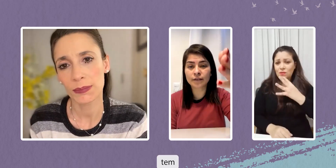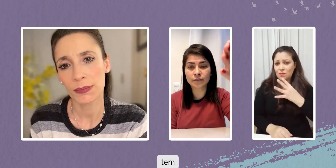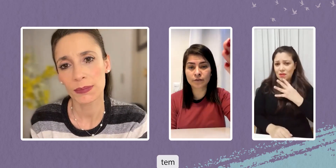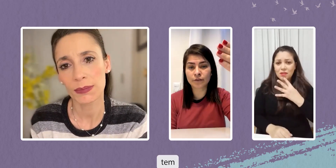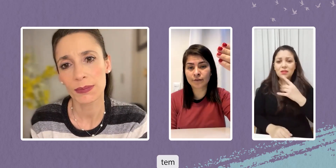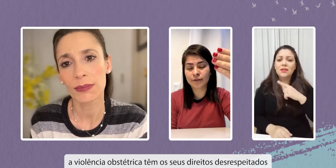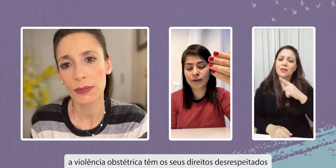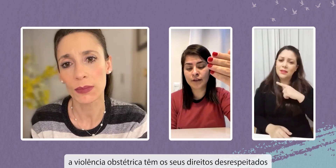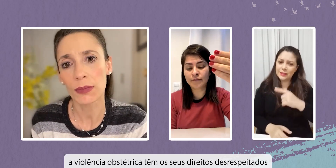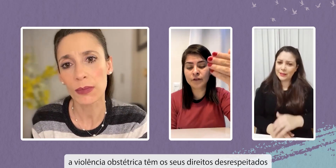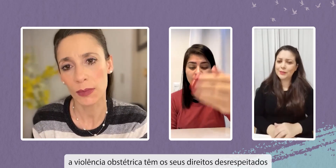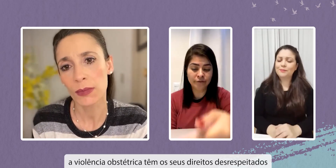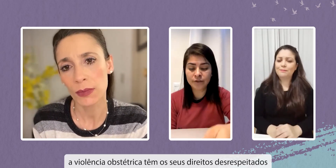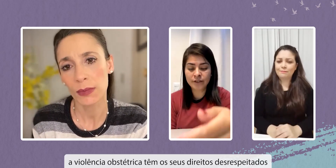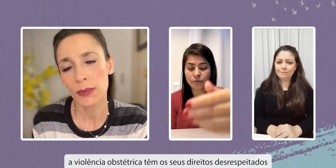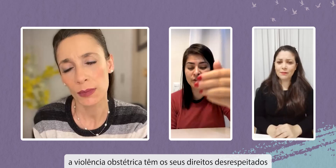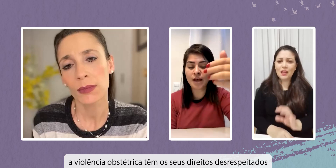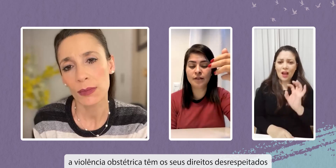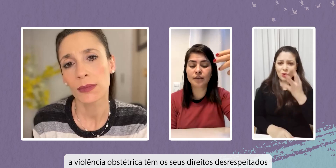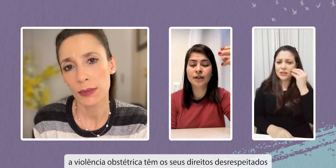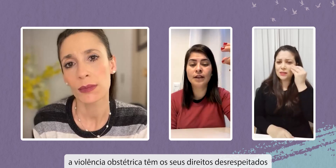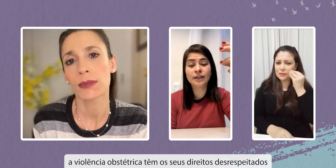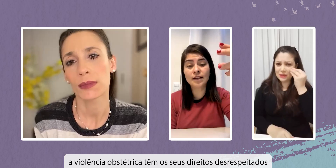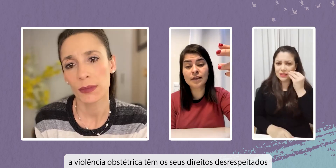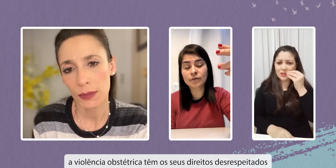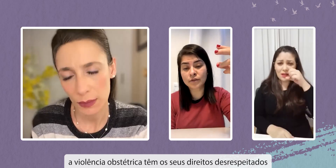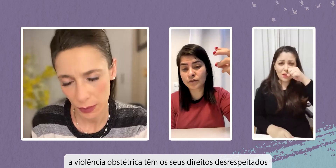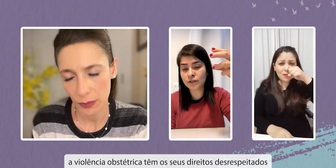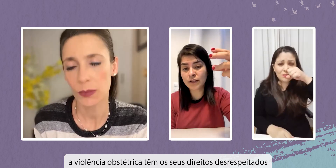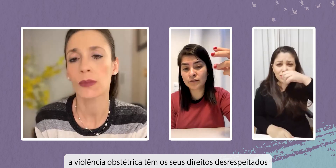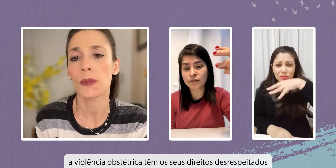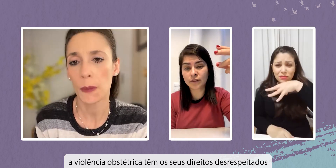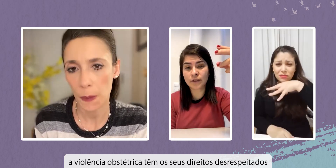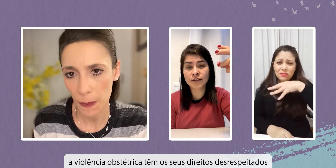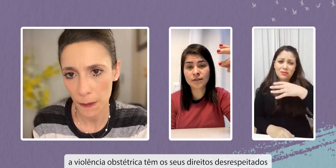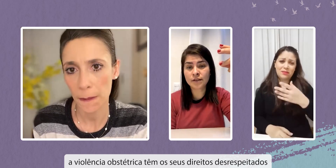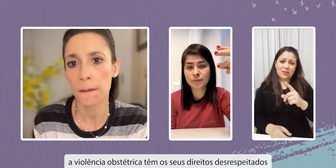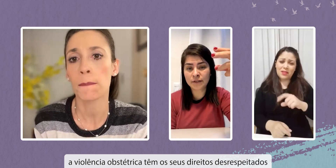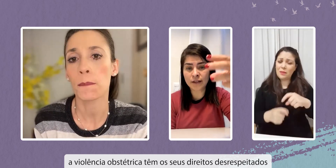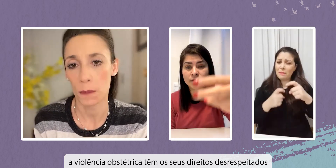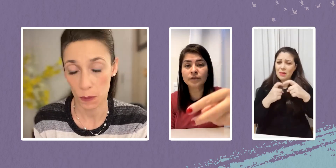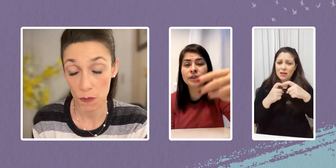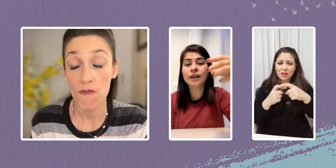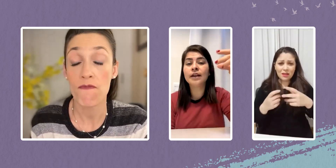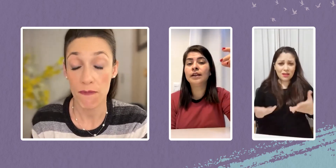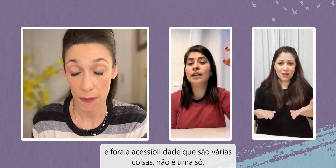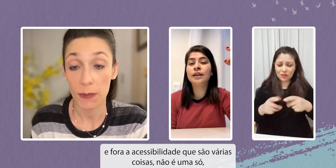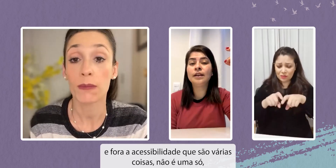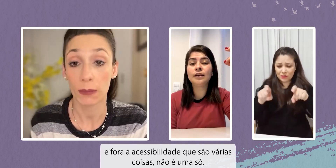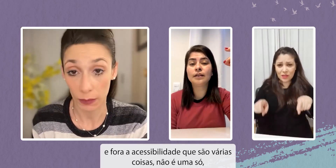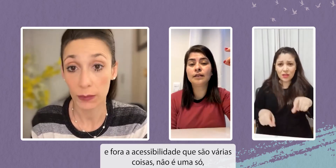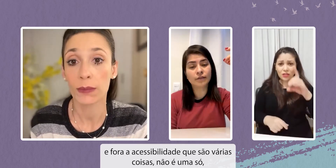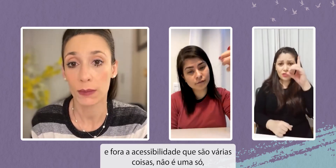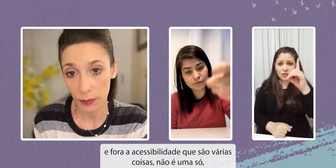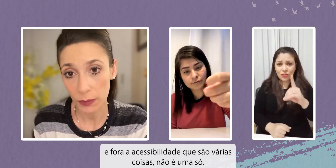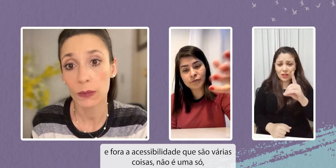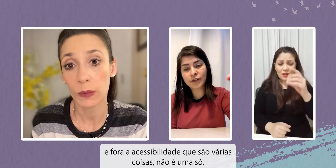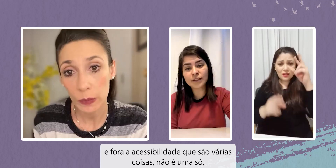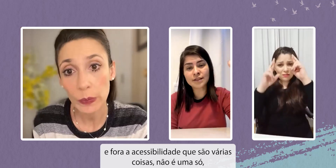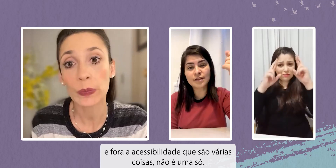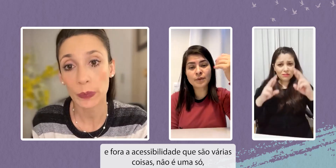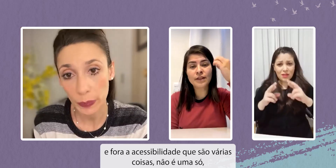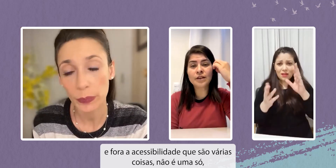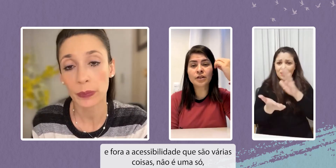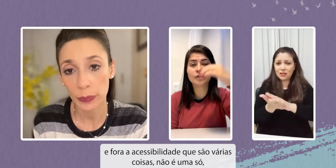têm violência obstétrica, têm os seus direitos desrespeitados e